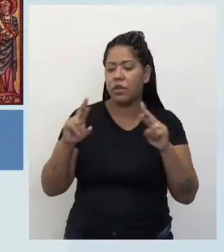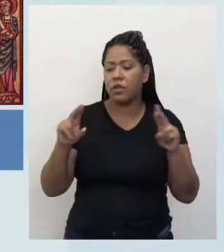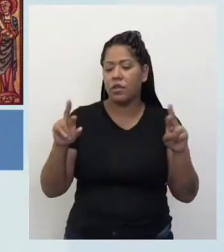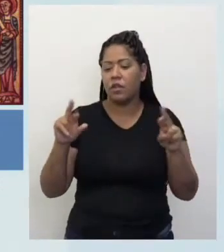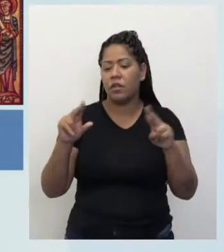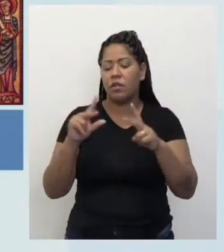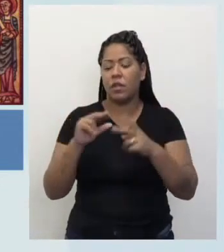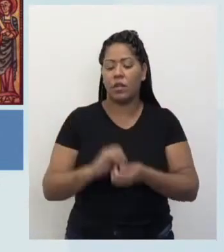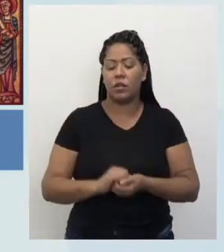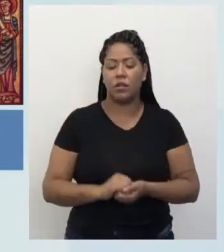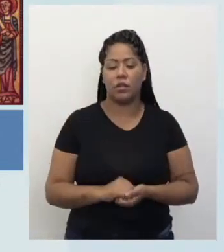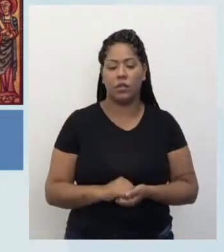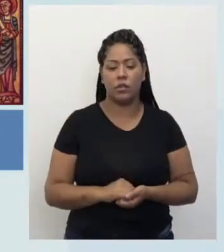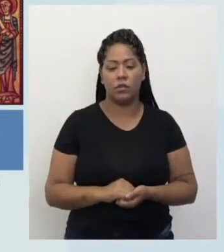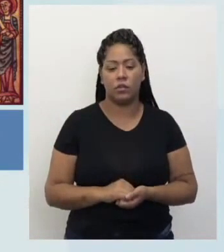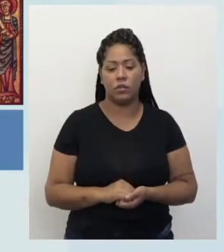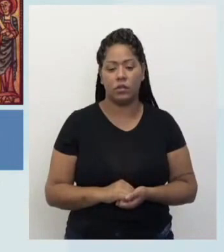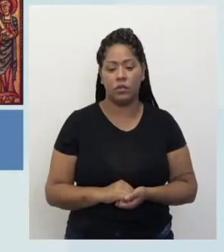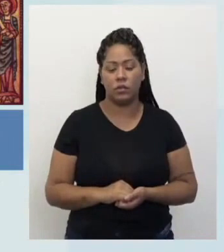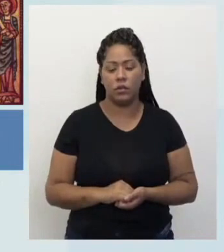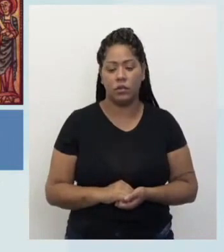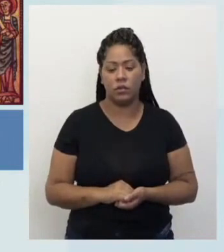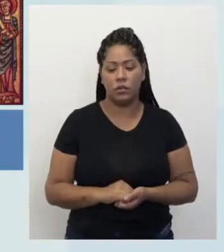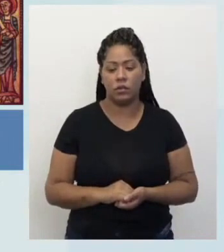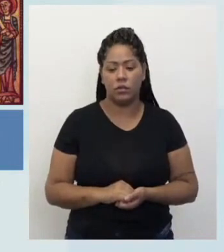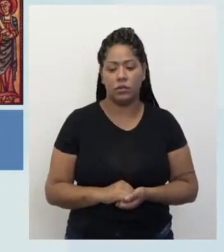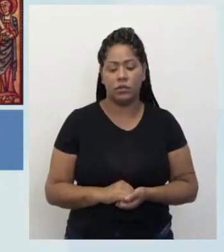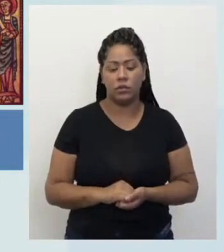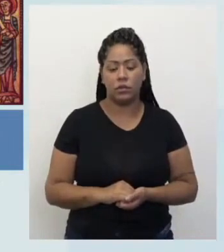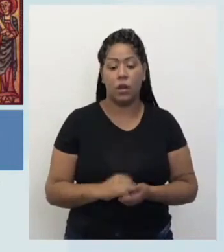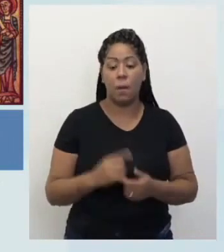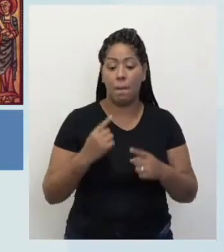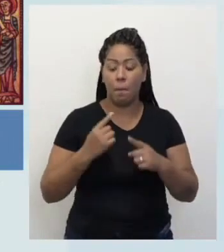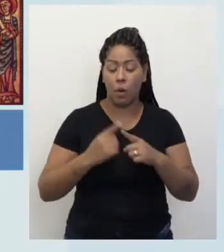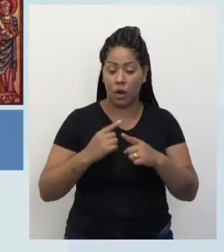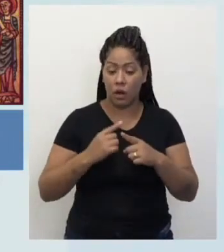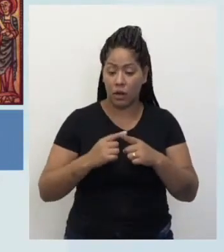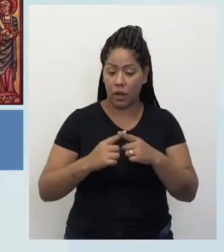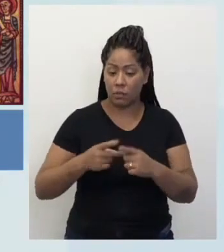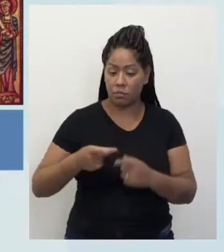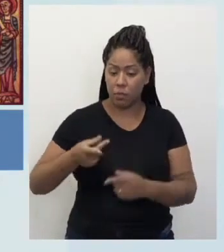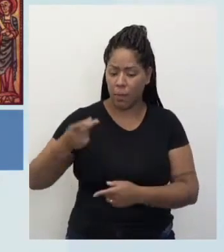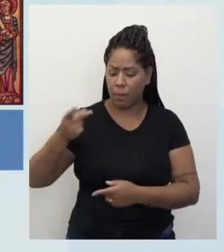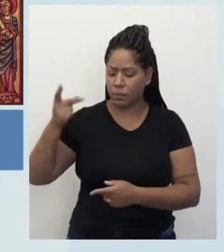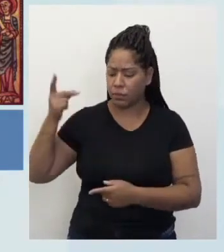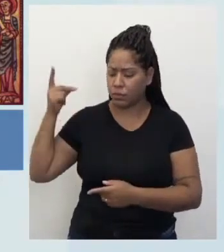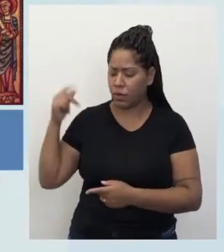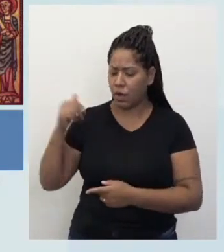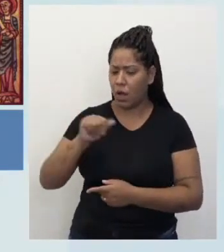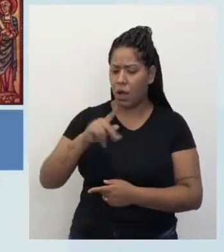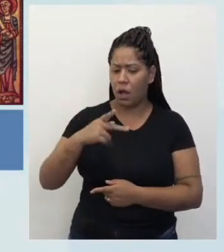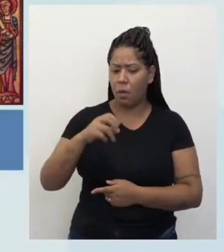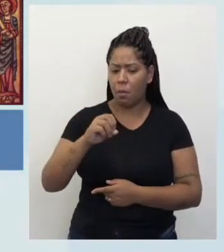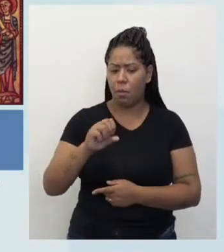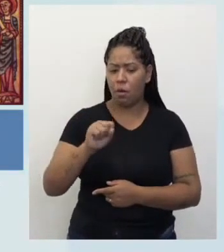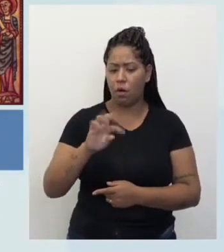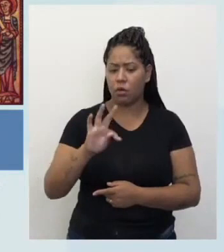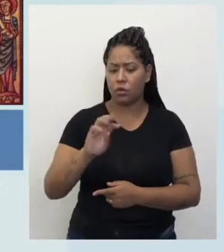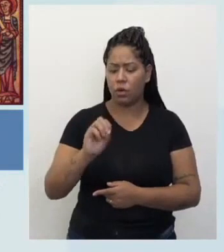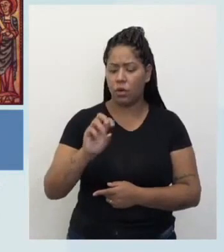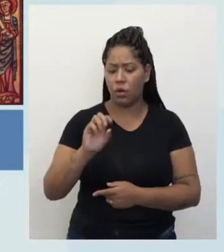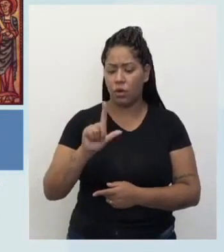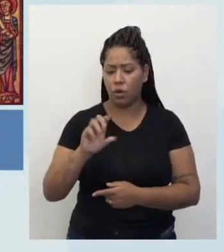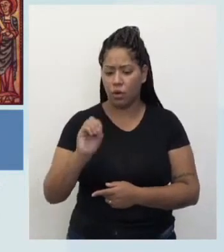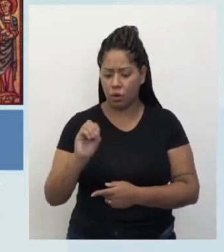Justamente porque os antropocentristas, os artistas do Renascimento, buscavam trazer o caráter